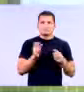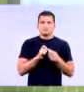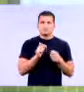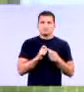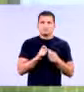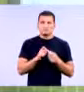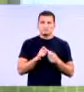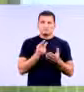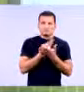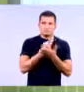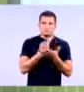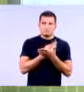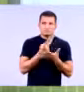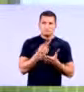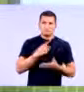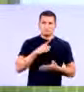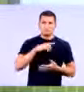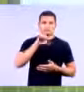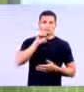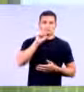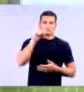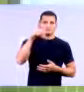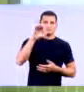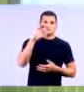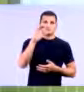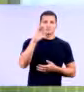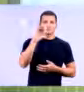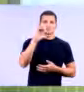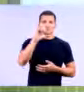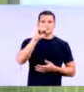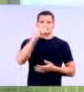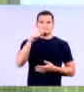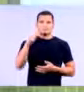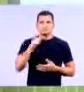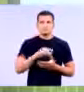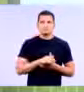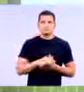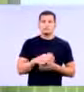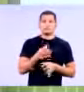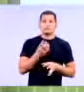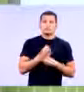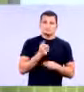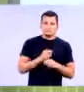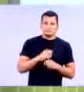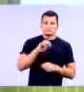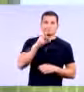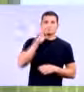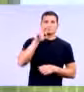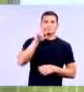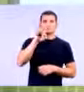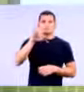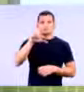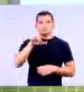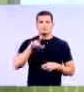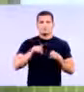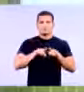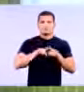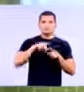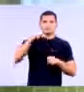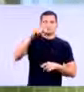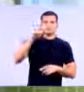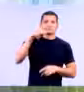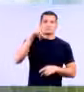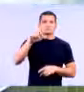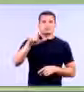desses comportamentos, existem sanções administrativas, civis e penais. As sanções administrativas são as seguintes,